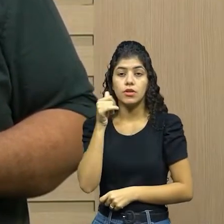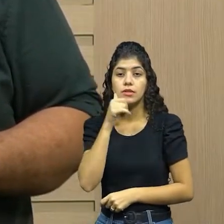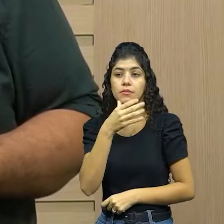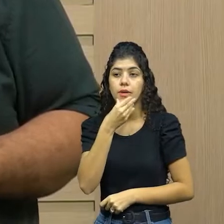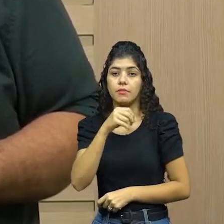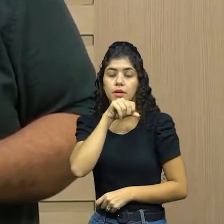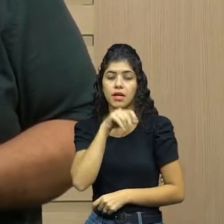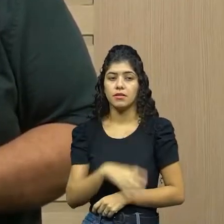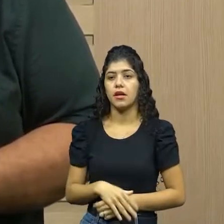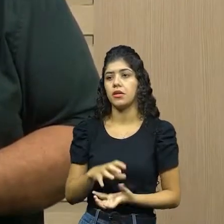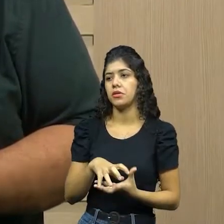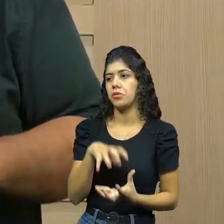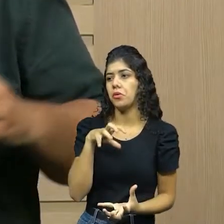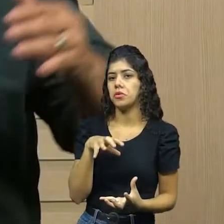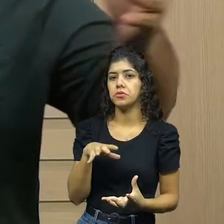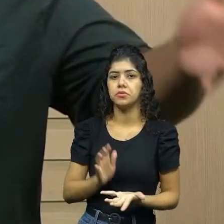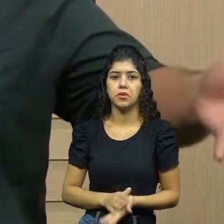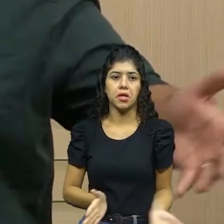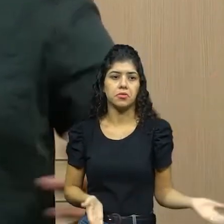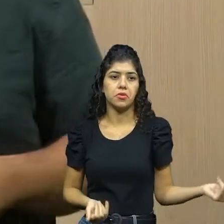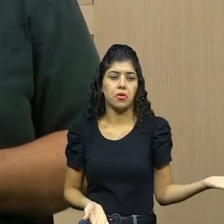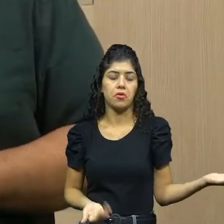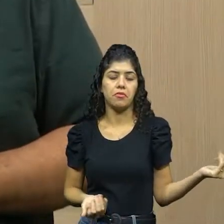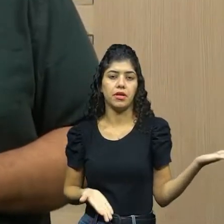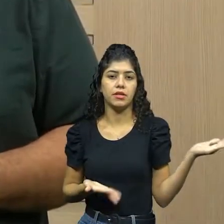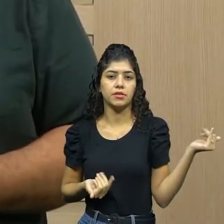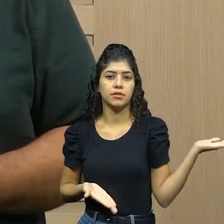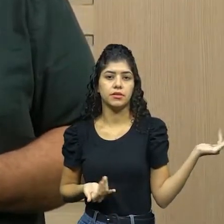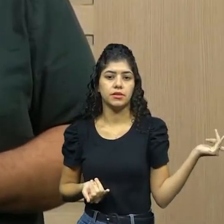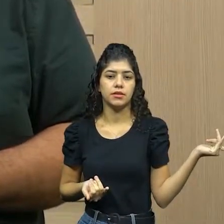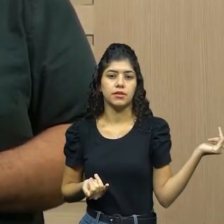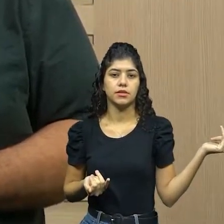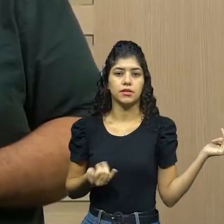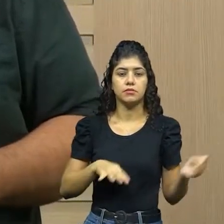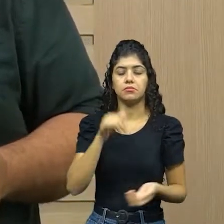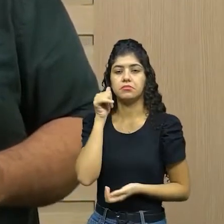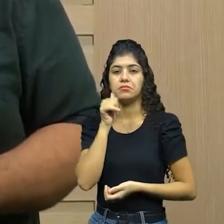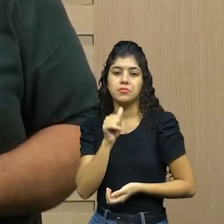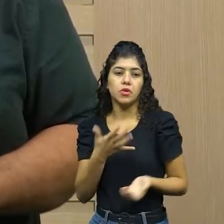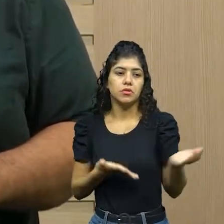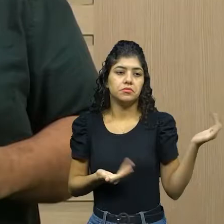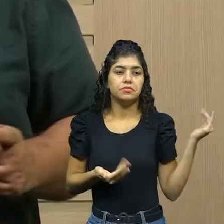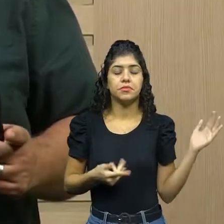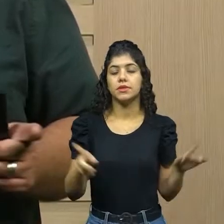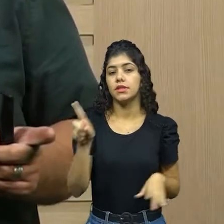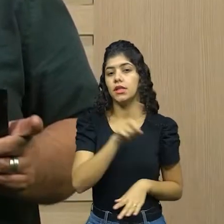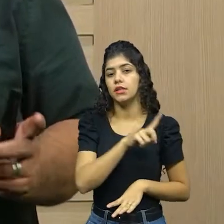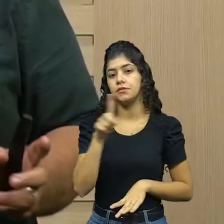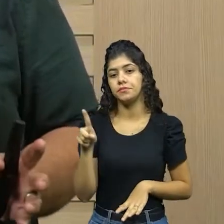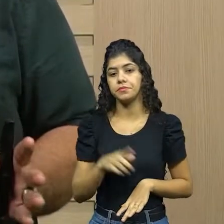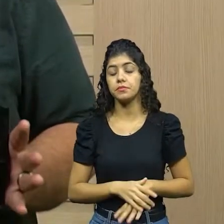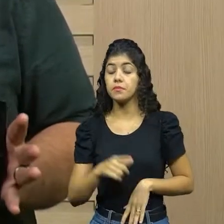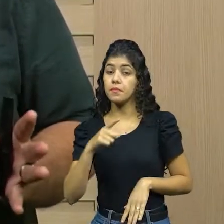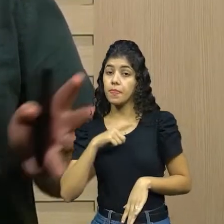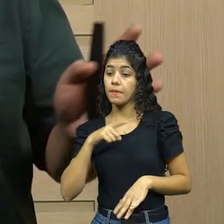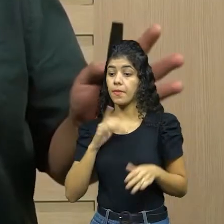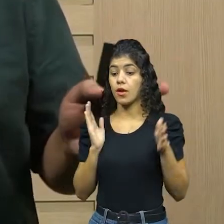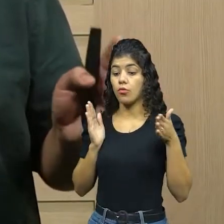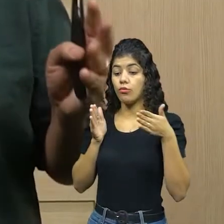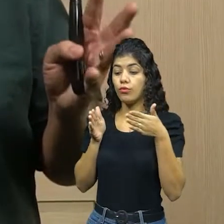é idosos, não é jovens, não é moças jovens. Então, perceba, há